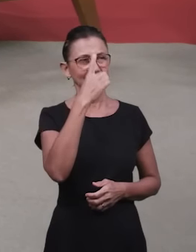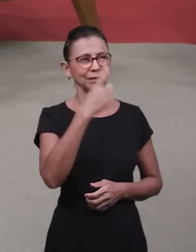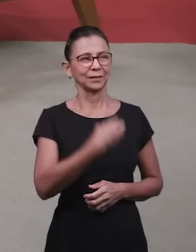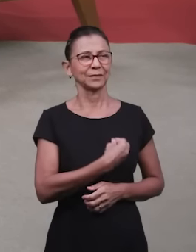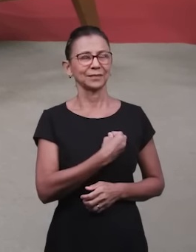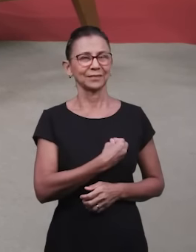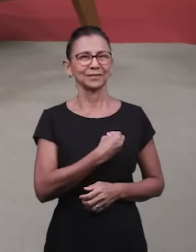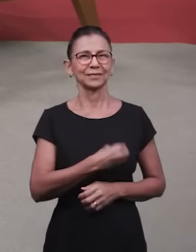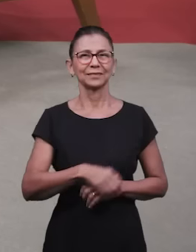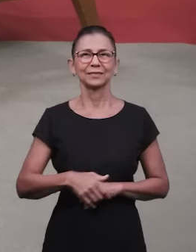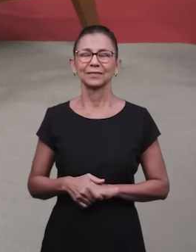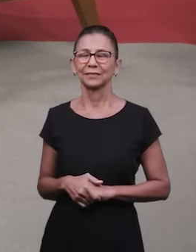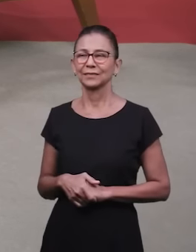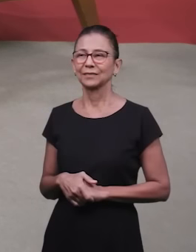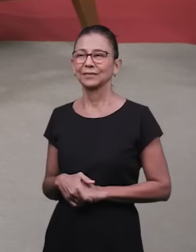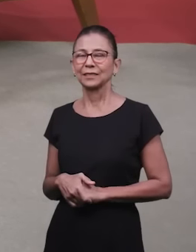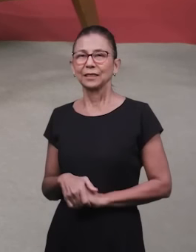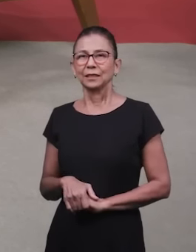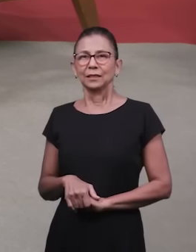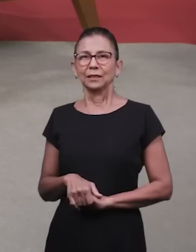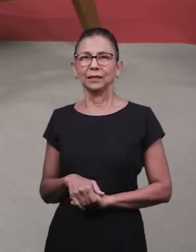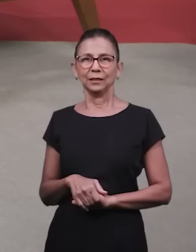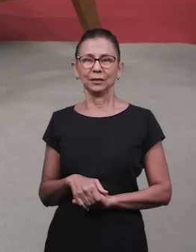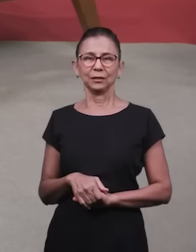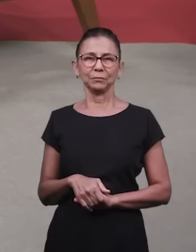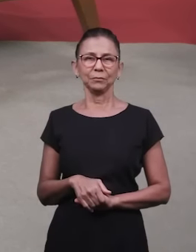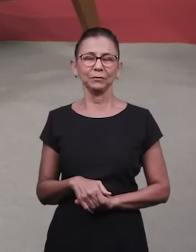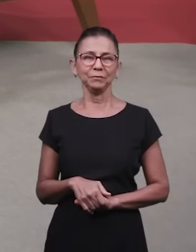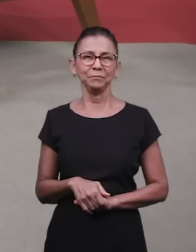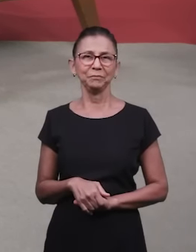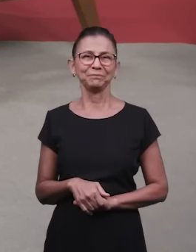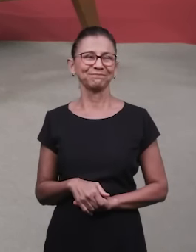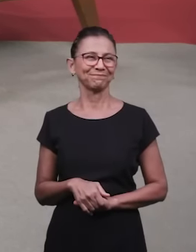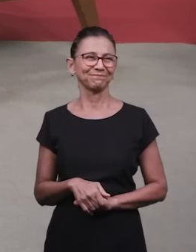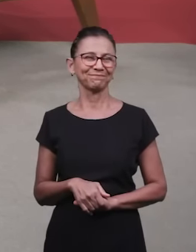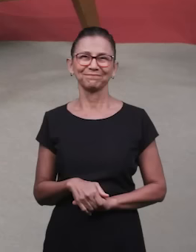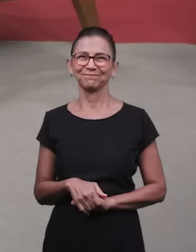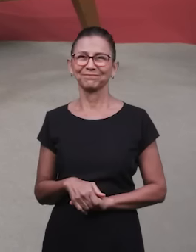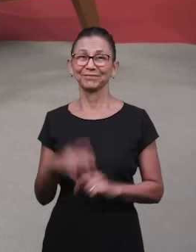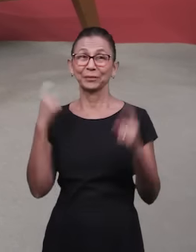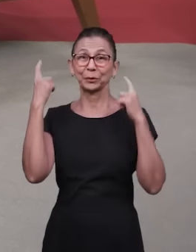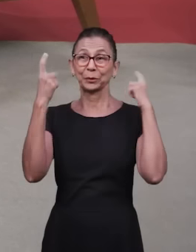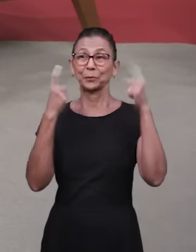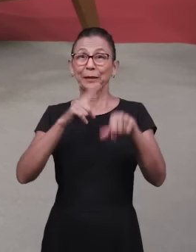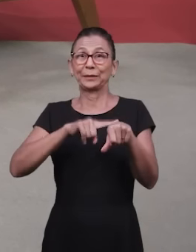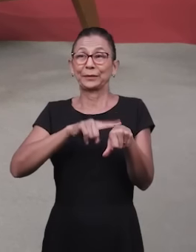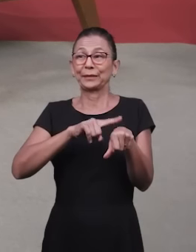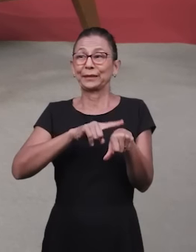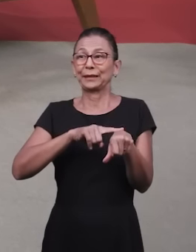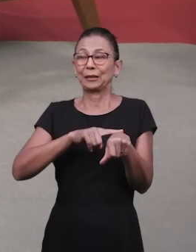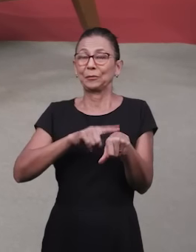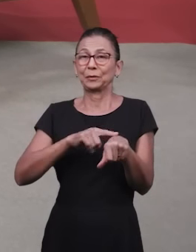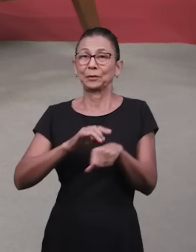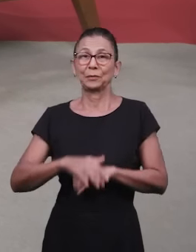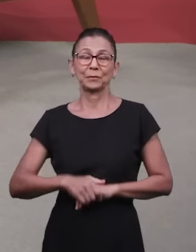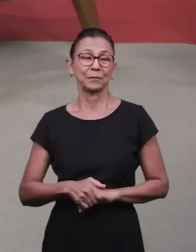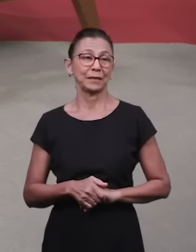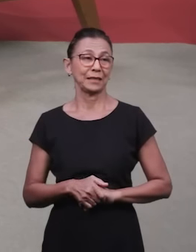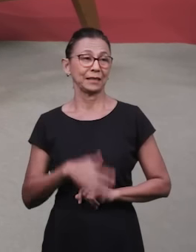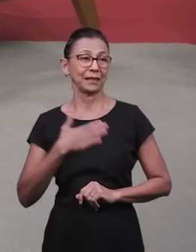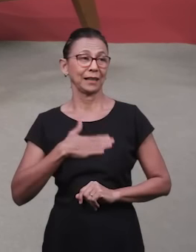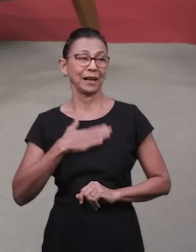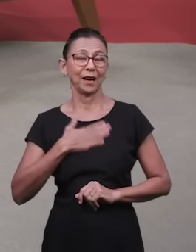Amadeu aqui. Né? Podia deixar ele sozinho, que estava tudo certo. Estava aqui satisfeito. Ele preocupado com o tempo. Vai firme. Deixou a gente mais